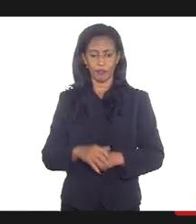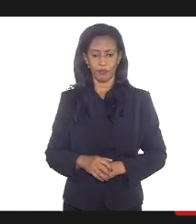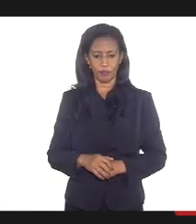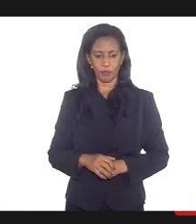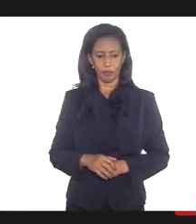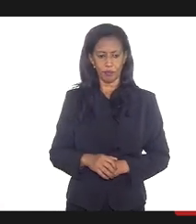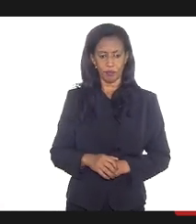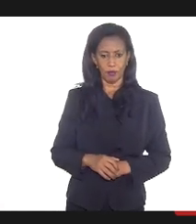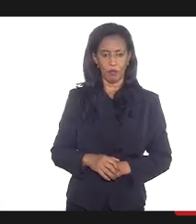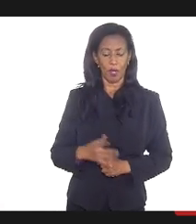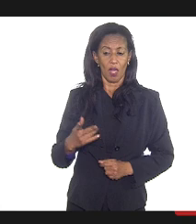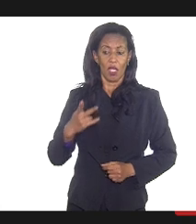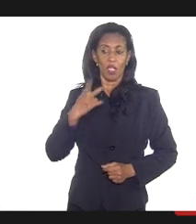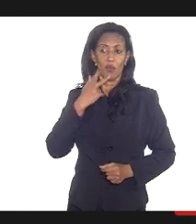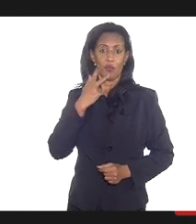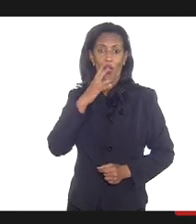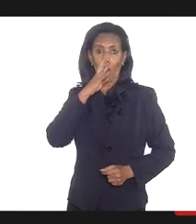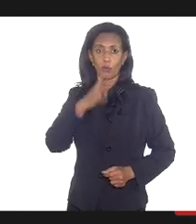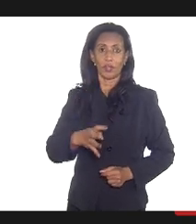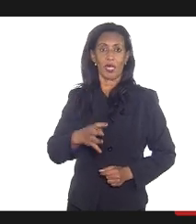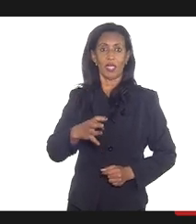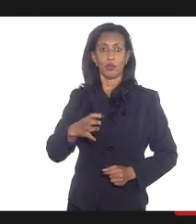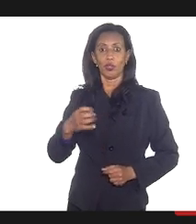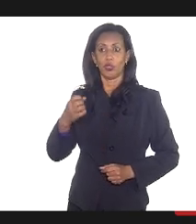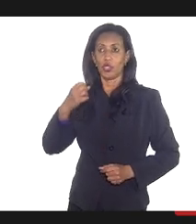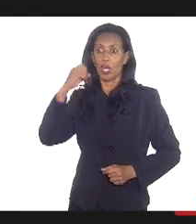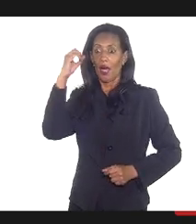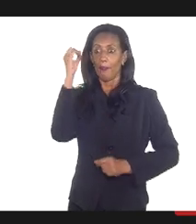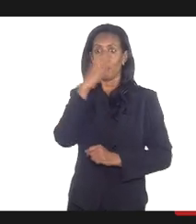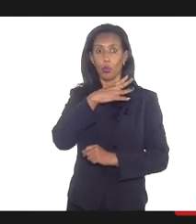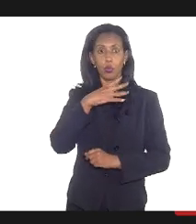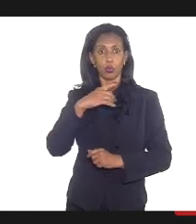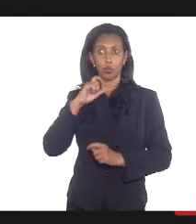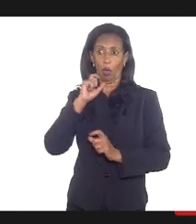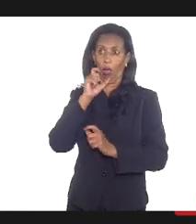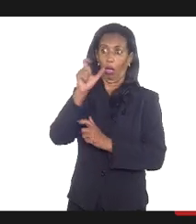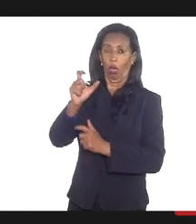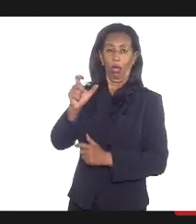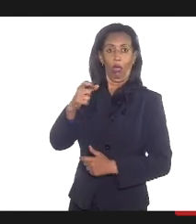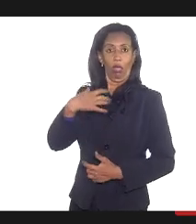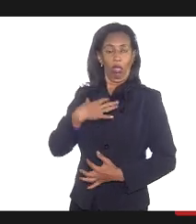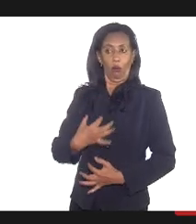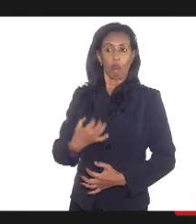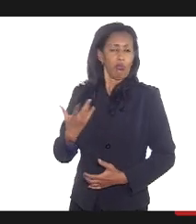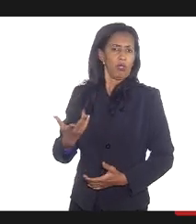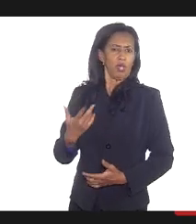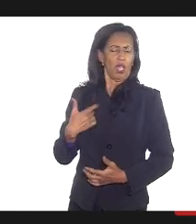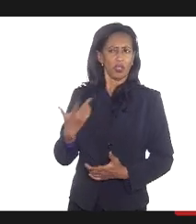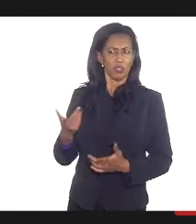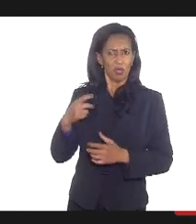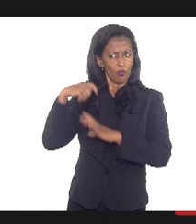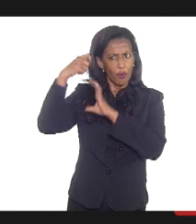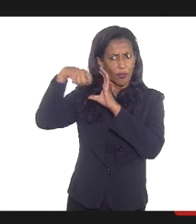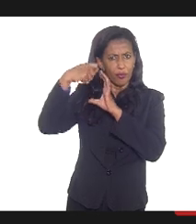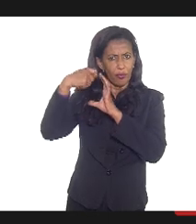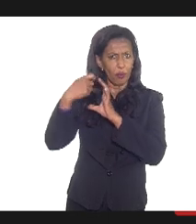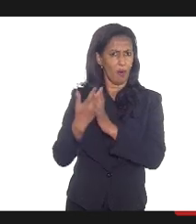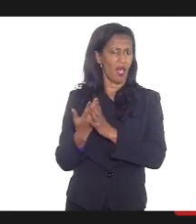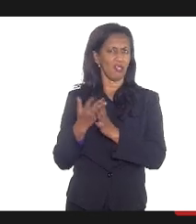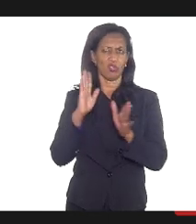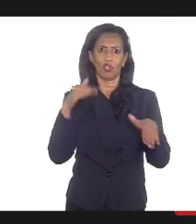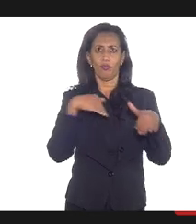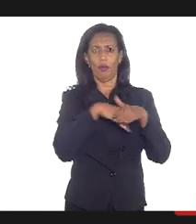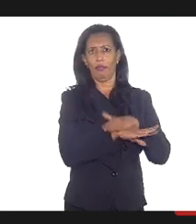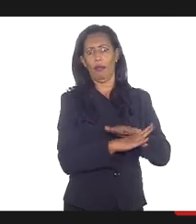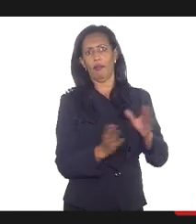processaram por abuso de autoridade. E, graças a Deus, tudo foi filmado na época e automaticamente já foi até arquivado.